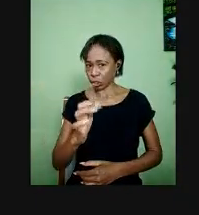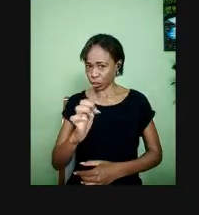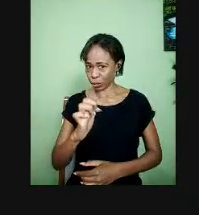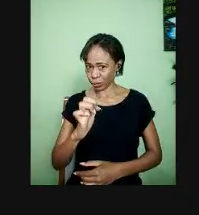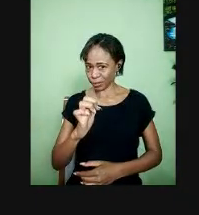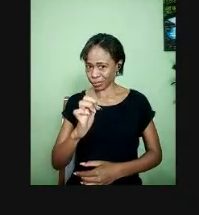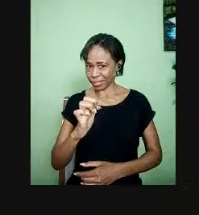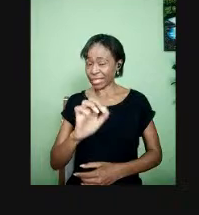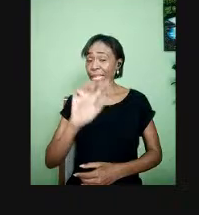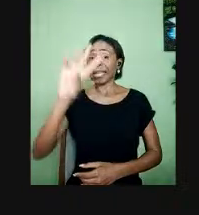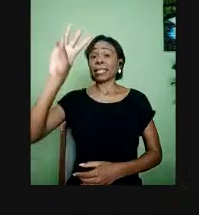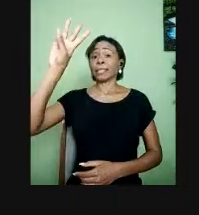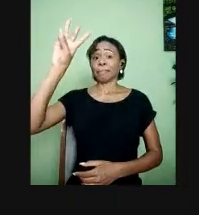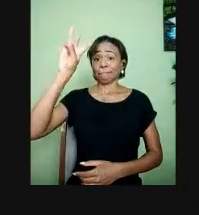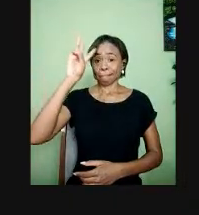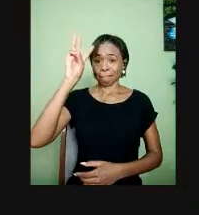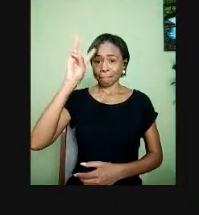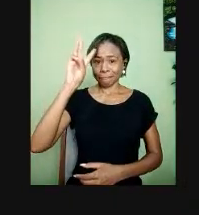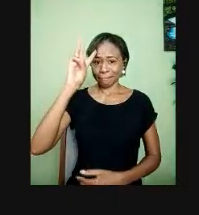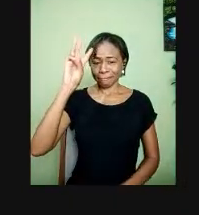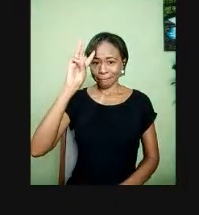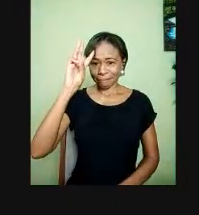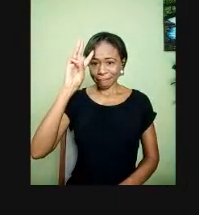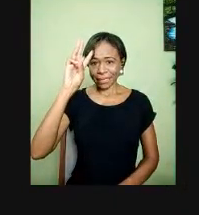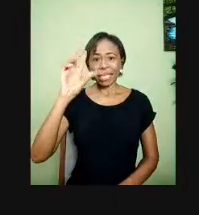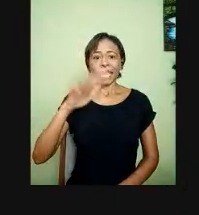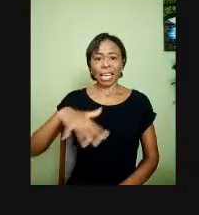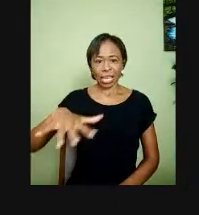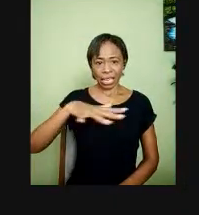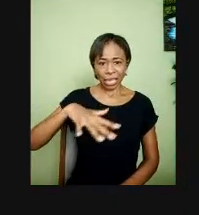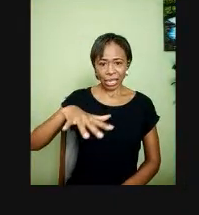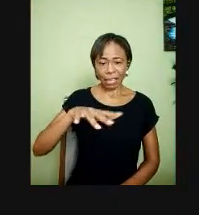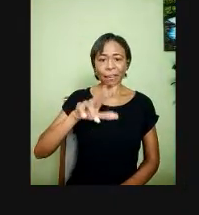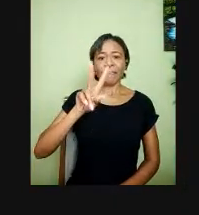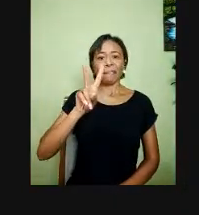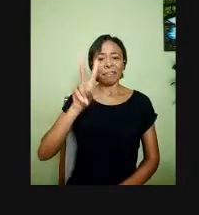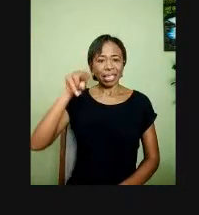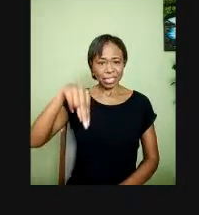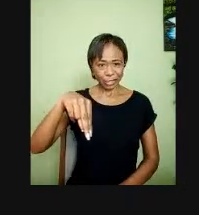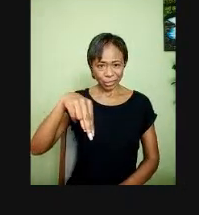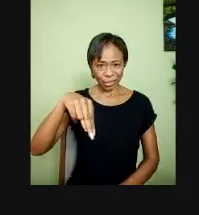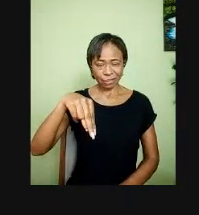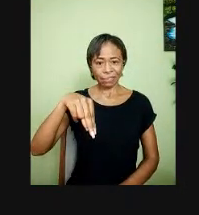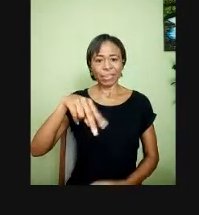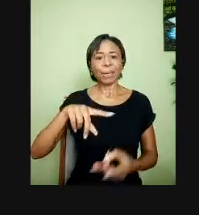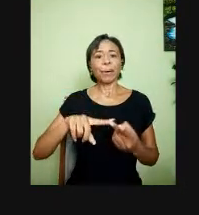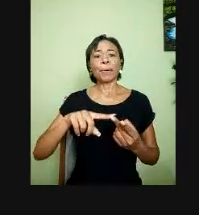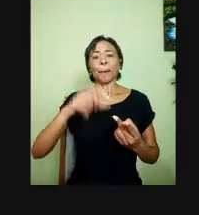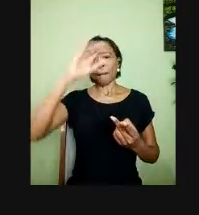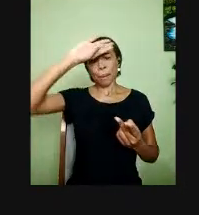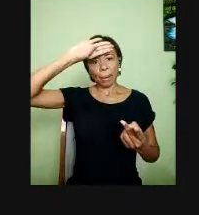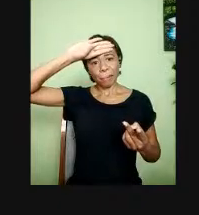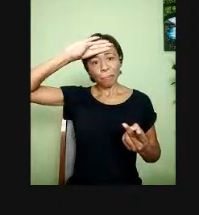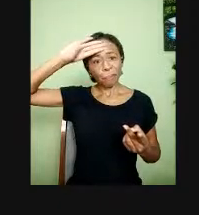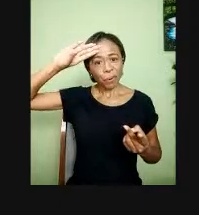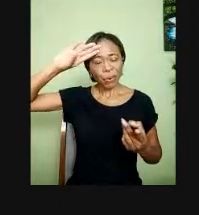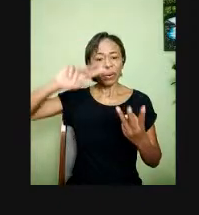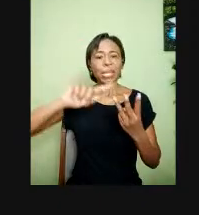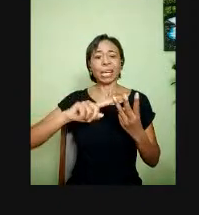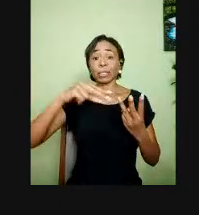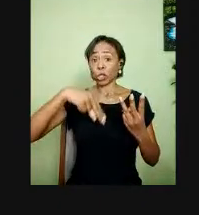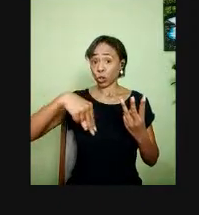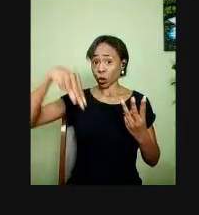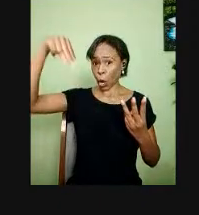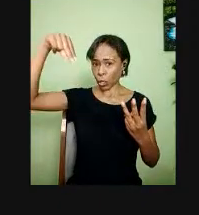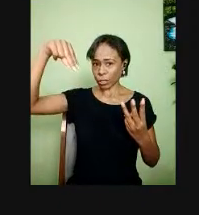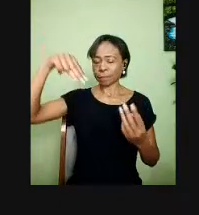Na terça-feira, vai ser as regionais Venda Nova, Pampulha e Norte. E